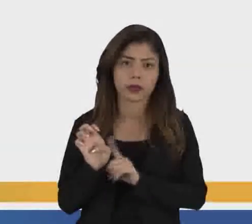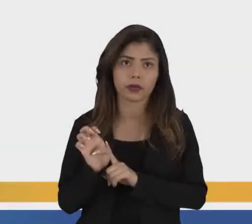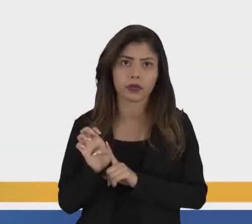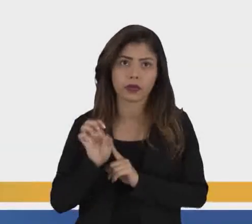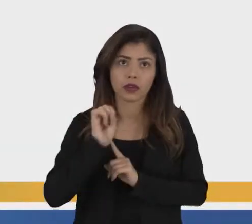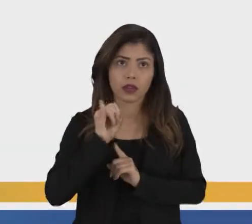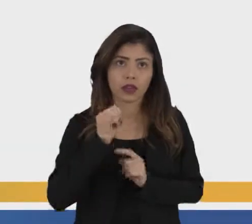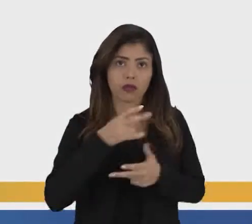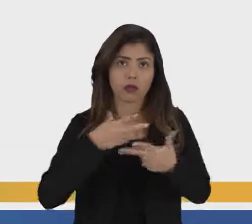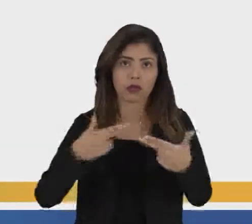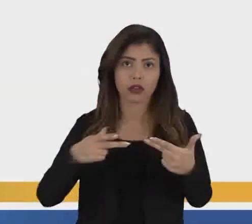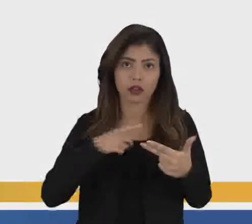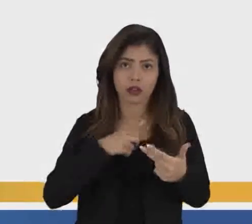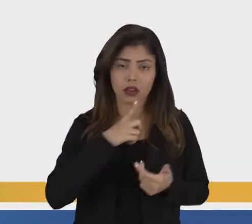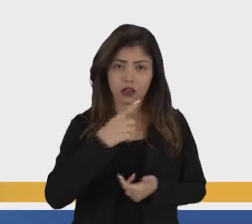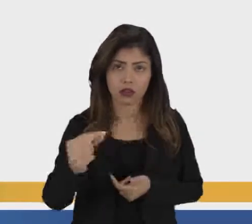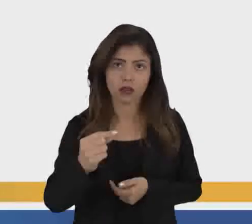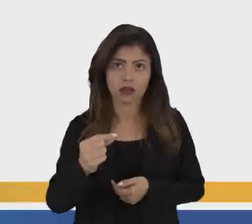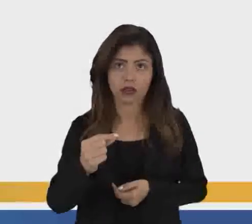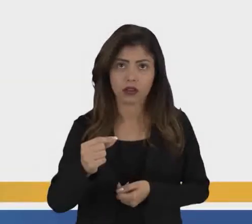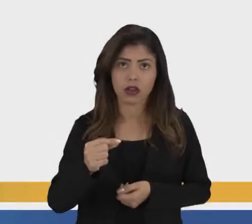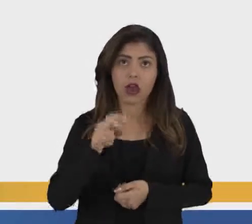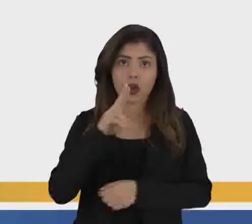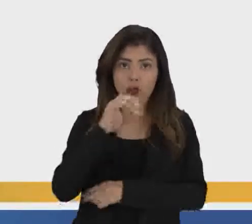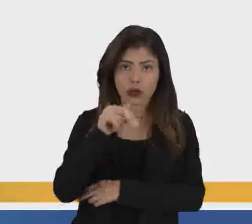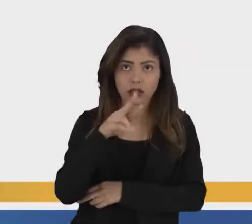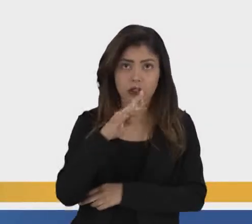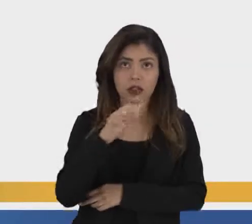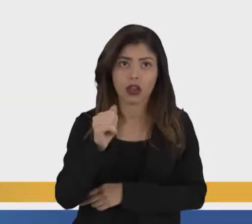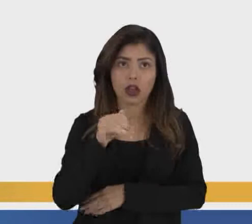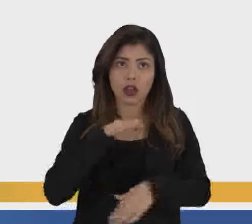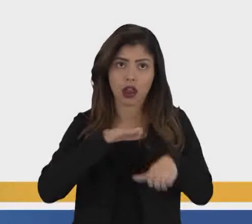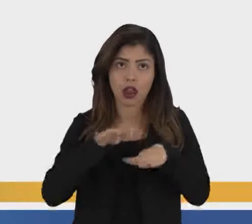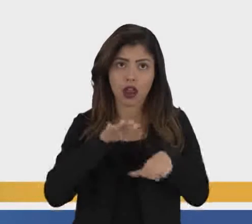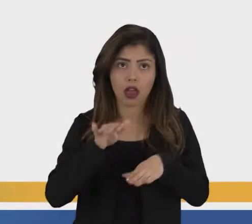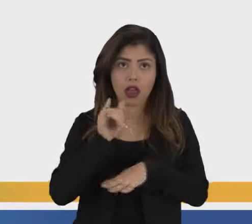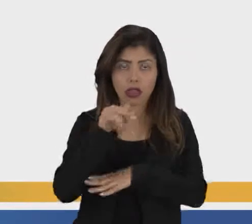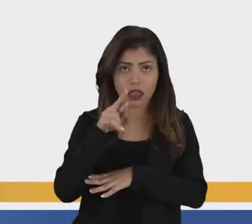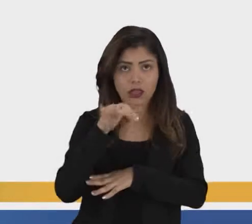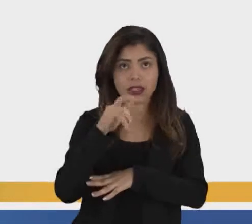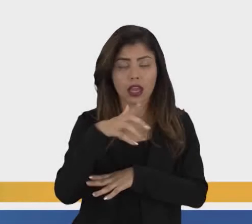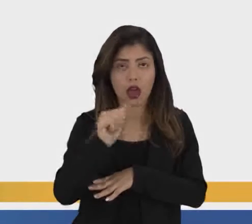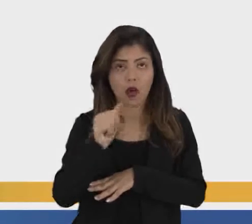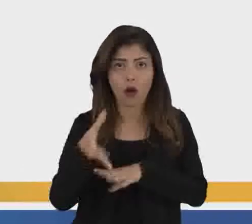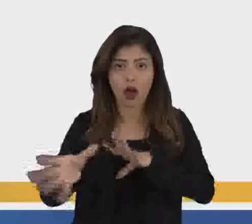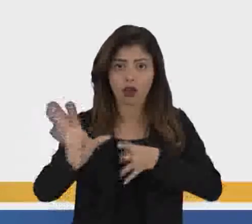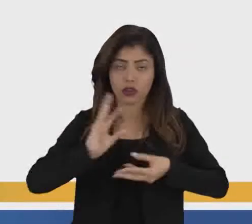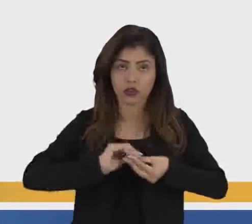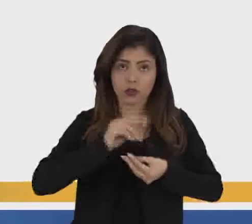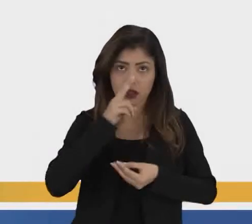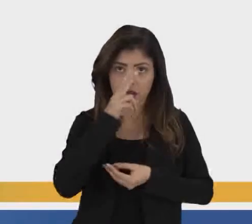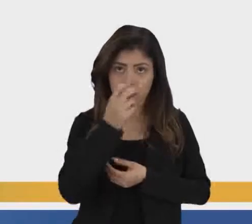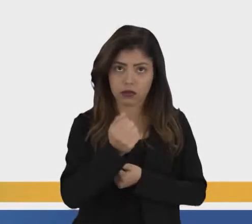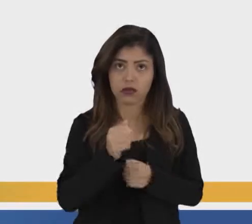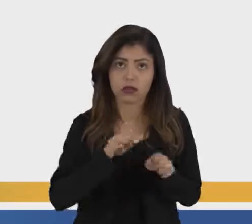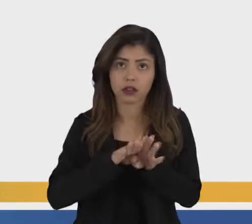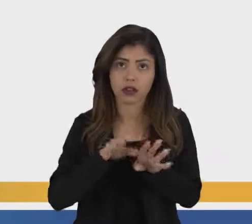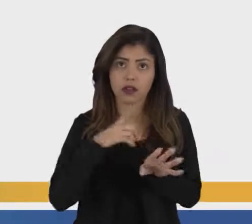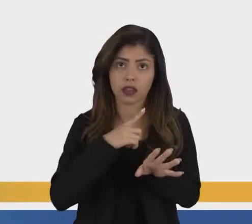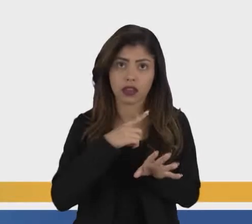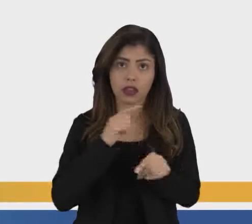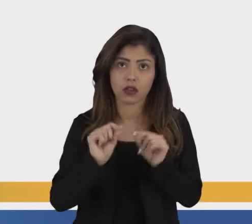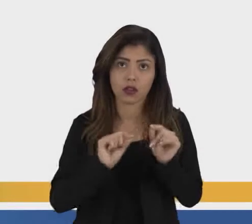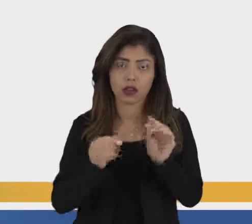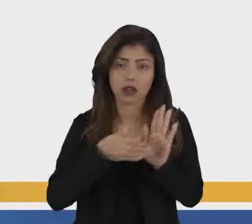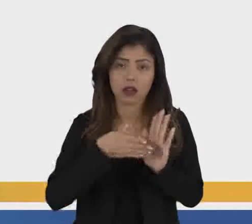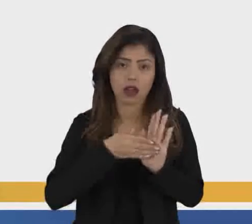parado. Alternativa E, se um objeto estiver com velocidade constante em relação a um referencial inercial, a